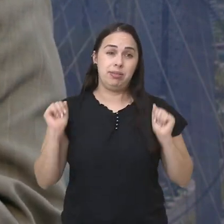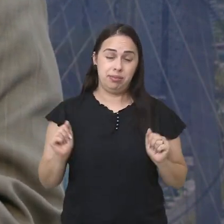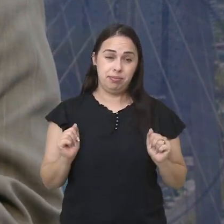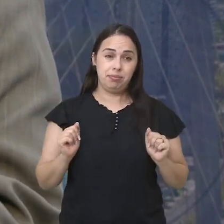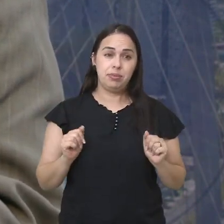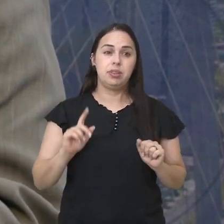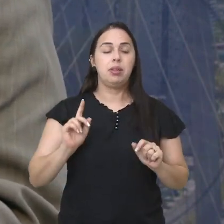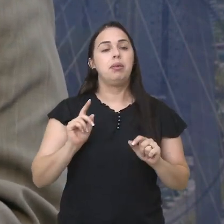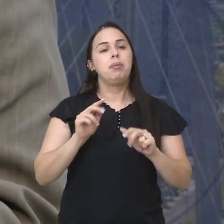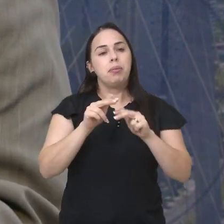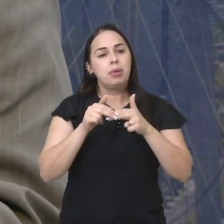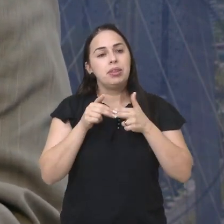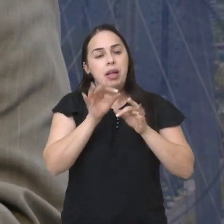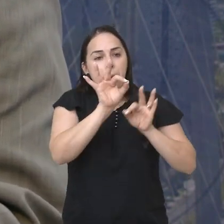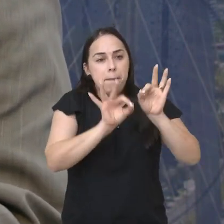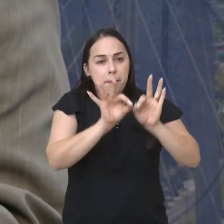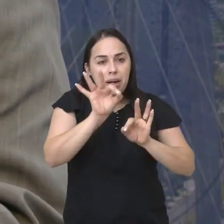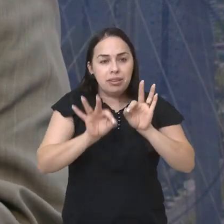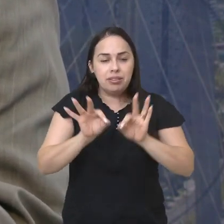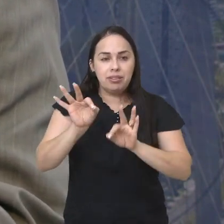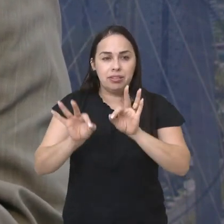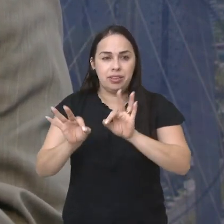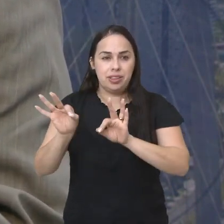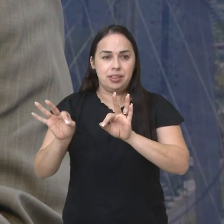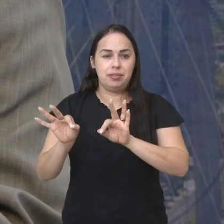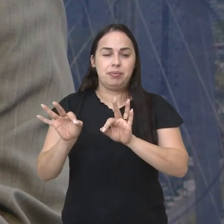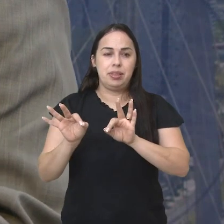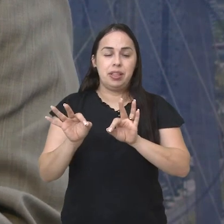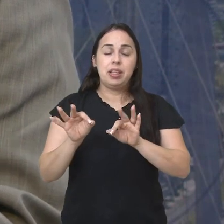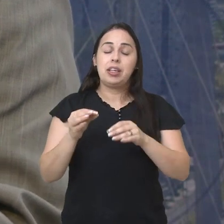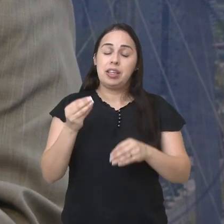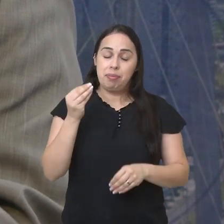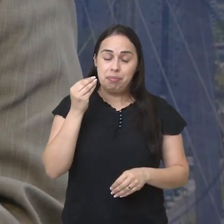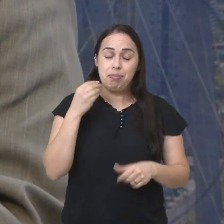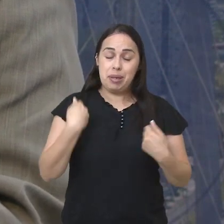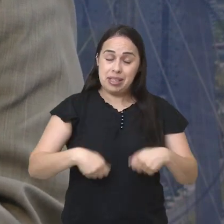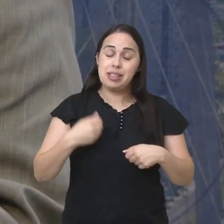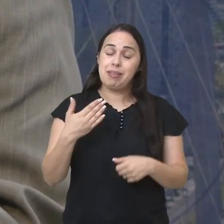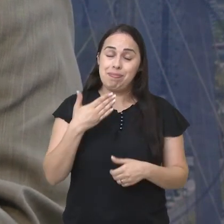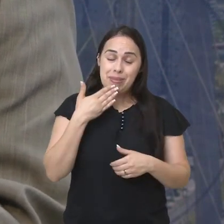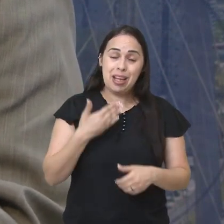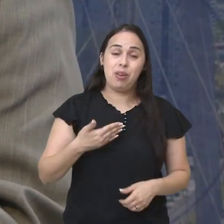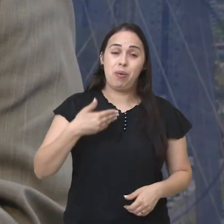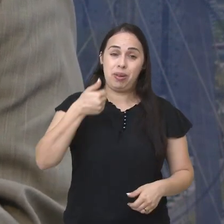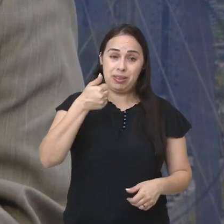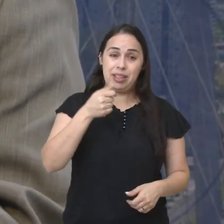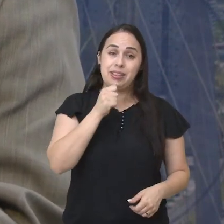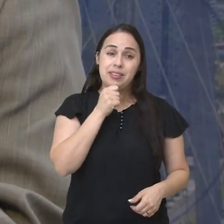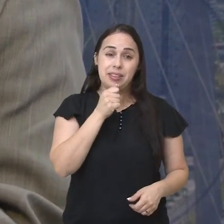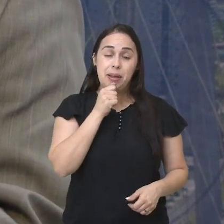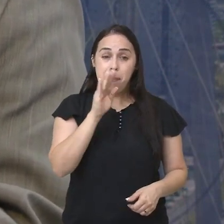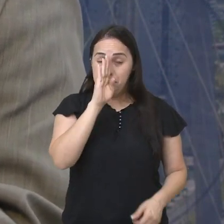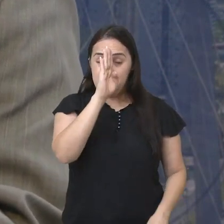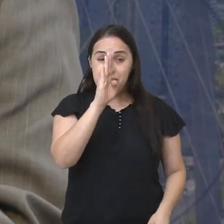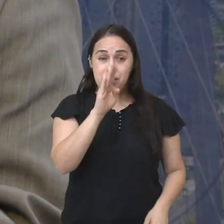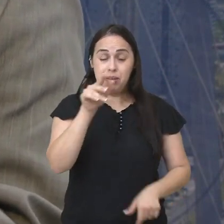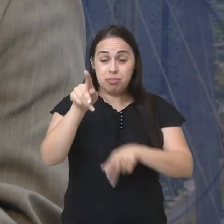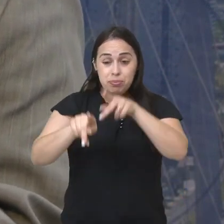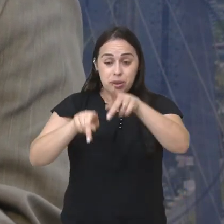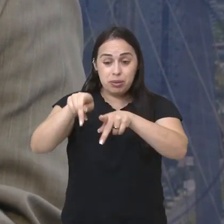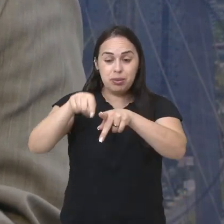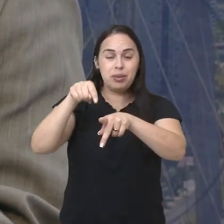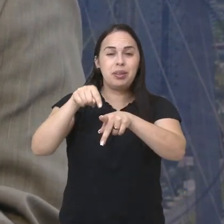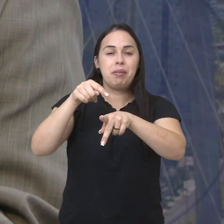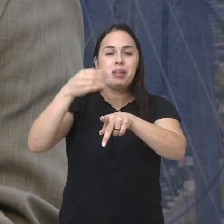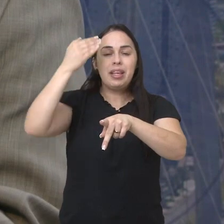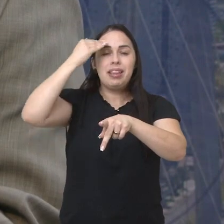esse planejamento, a gente consegue ver que há muito a melhorar. E, principalmente, a população precisa entender o que é o